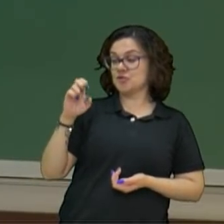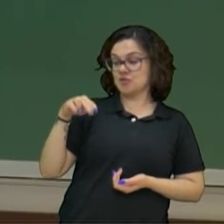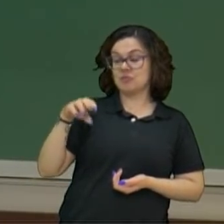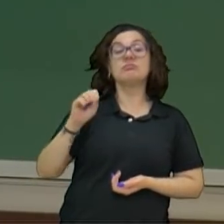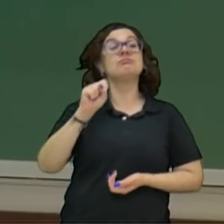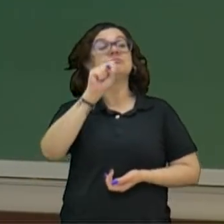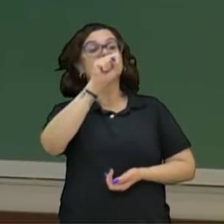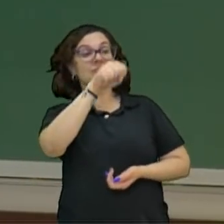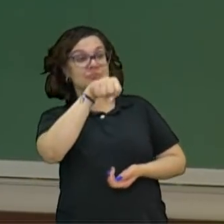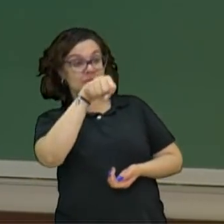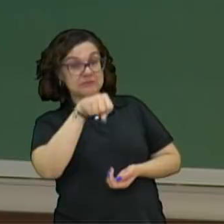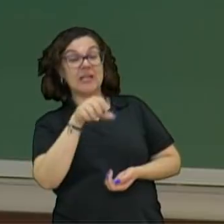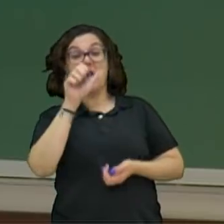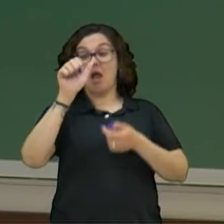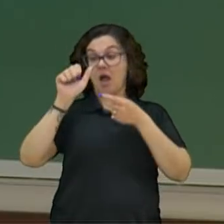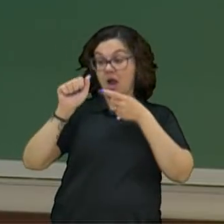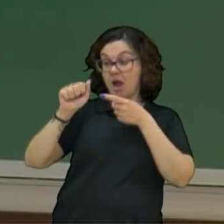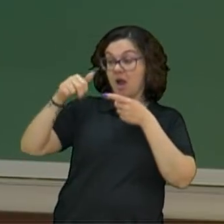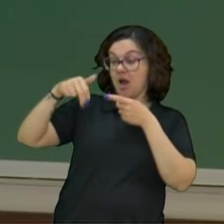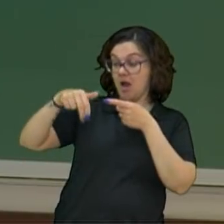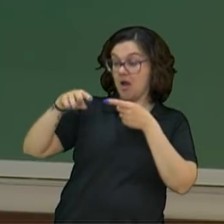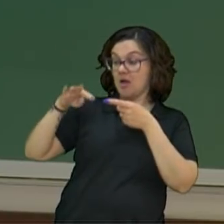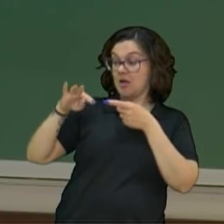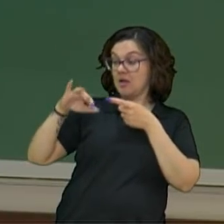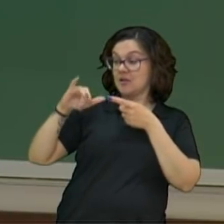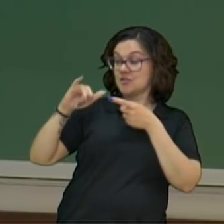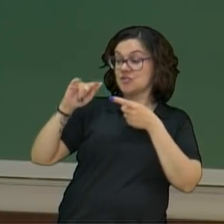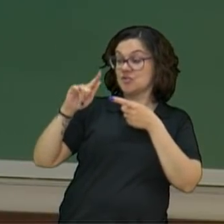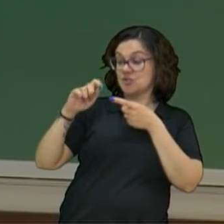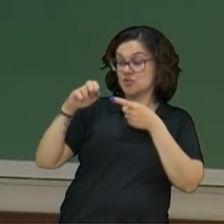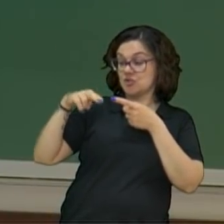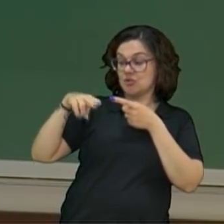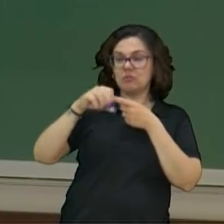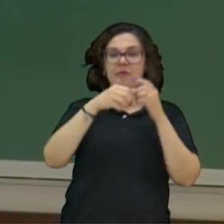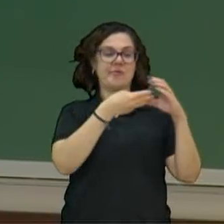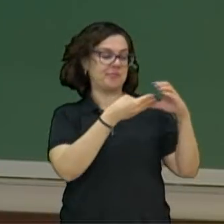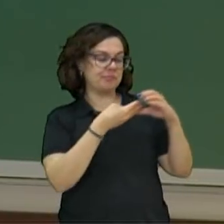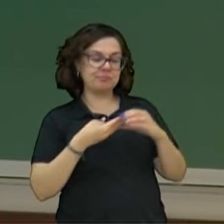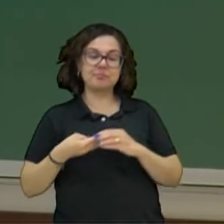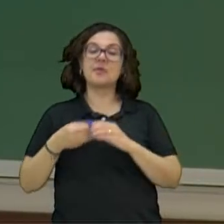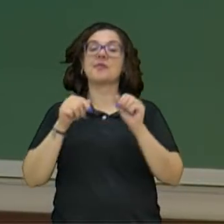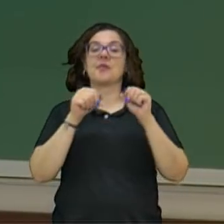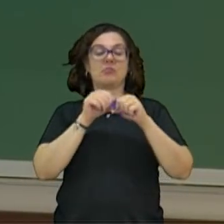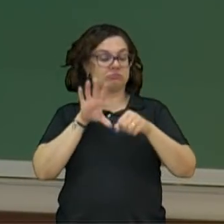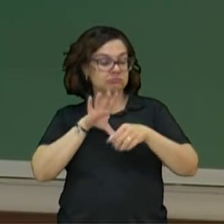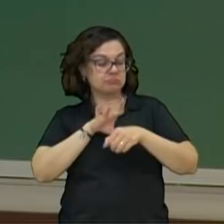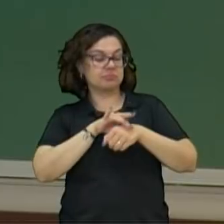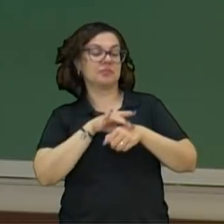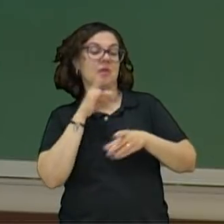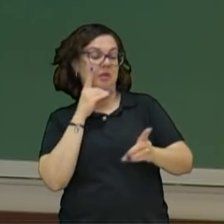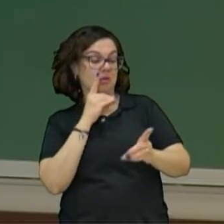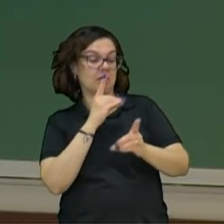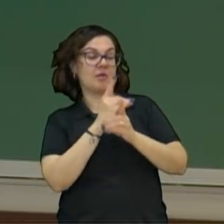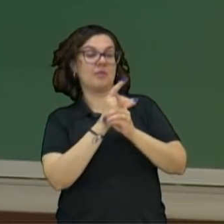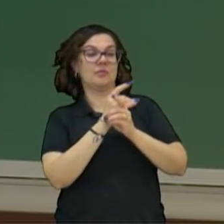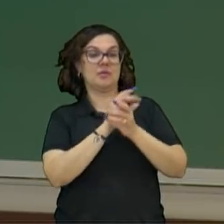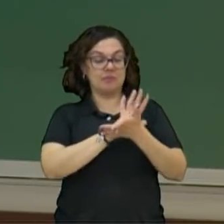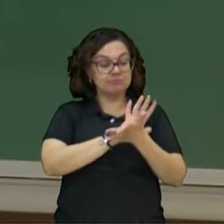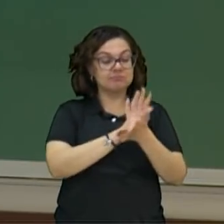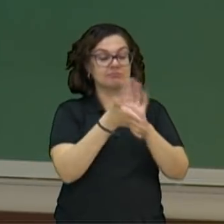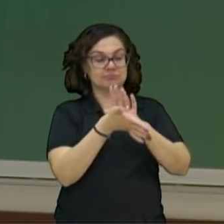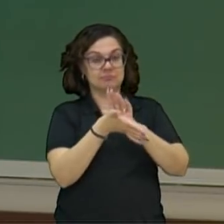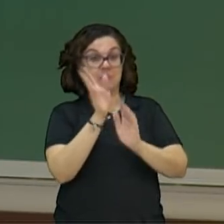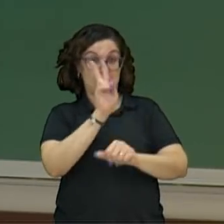Sim, são os antígenos. Essas partículas, esses agentes patogênicos que o corpo identifica e vai